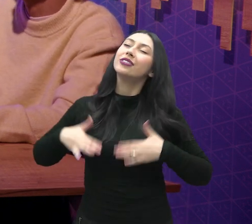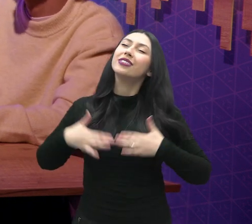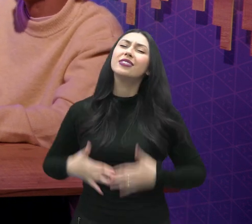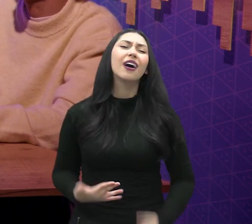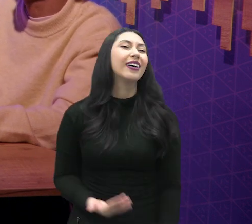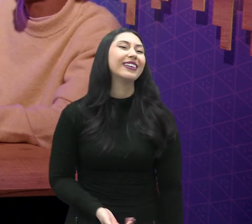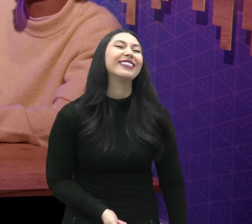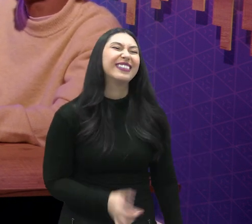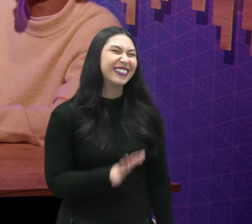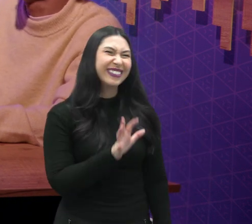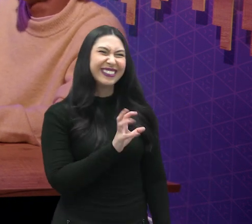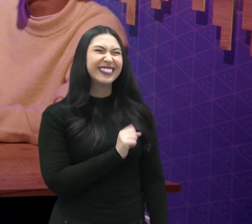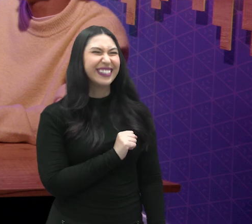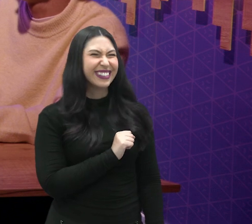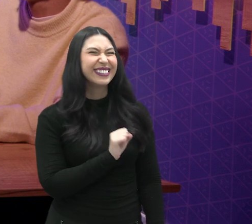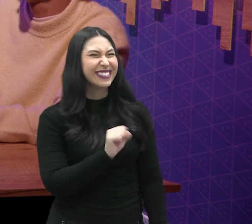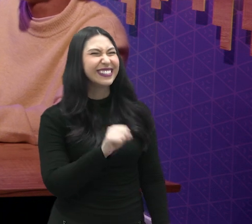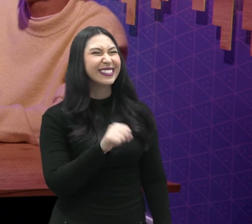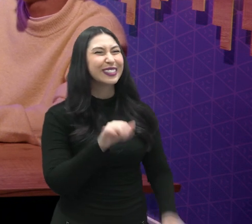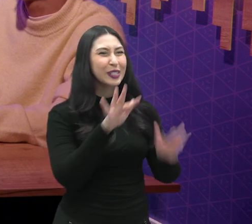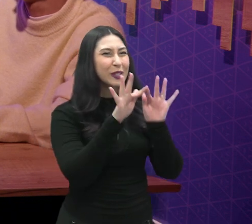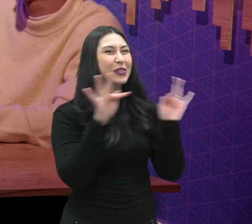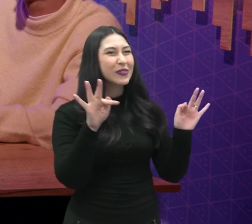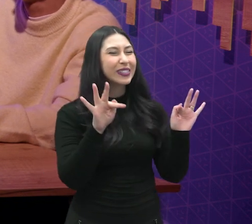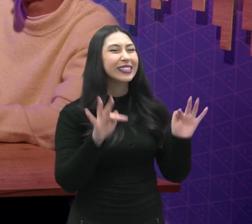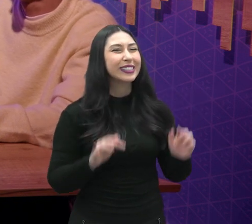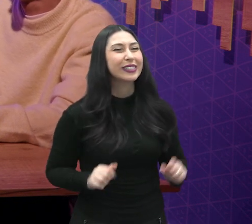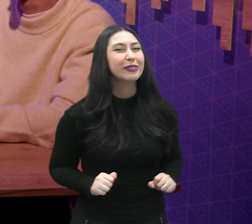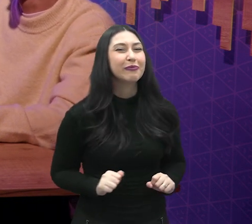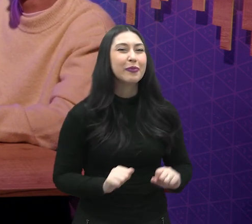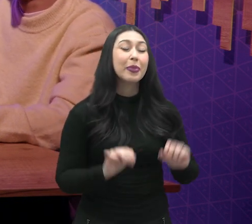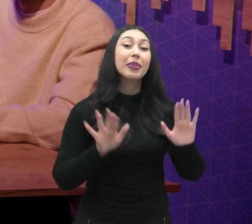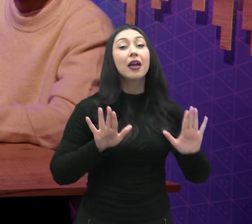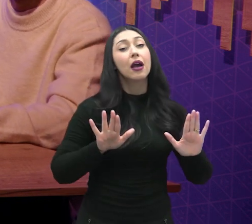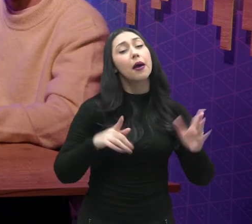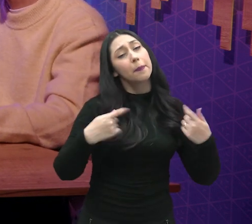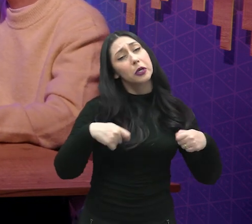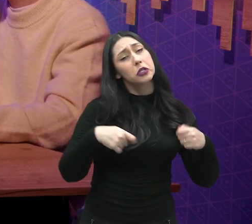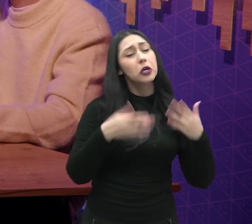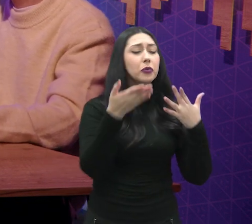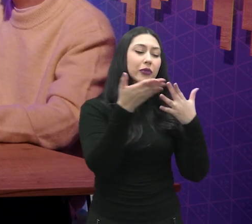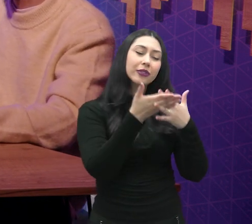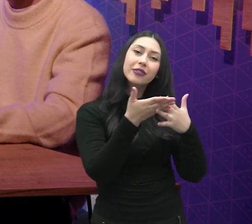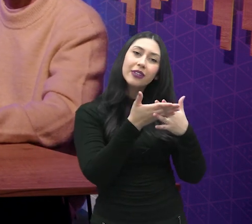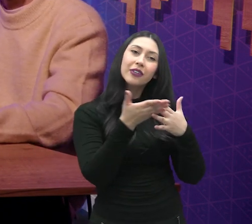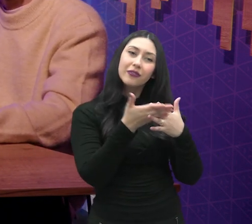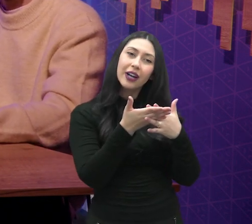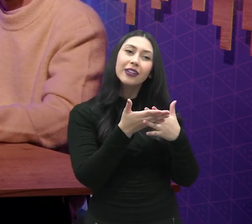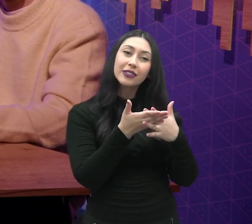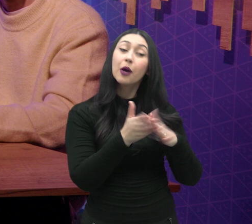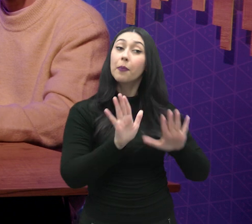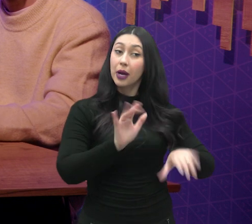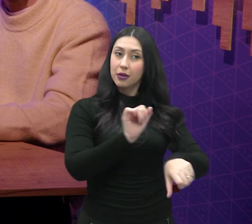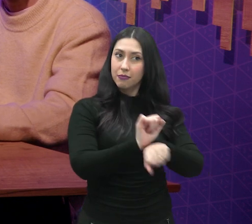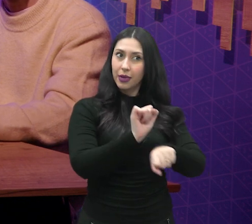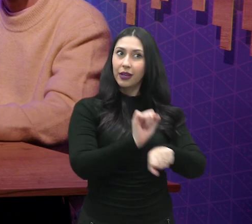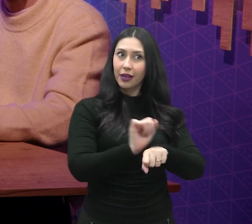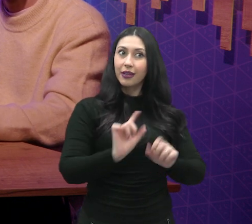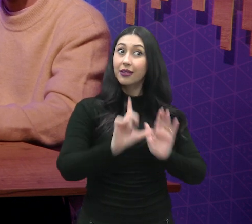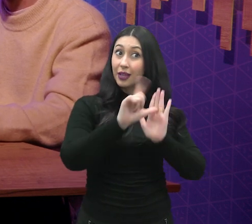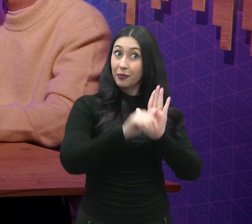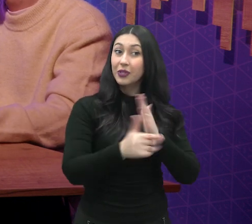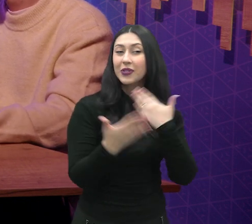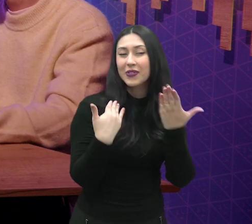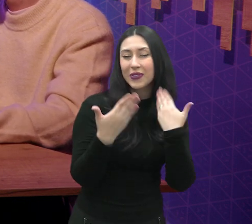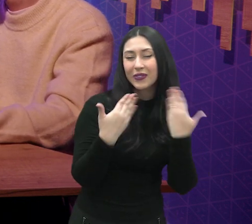para descansar. Ai, eu adorei essa frase, Vitor. E a gente precisa fazer mais um intervalo, mas fica por